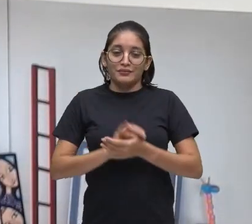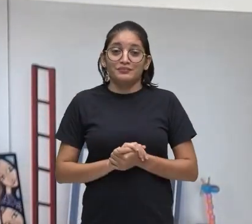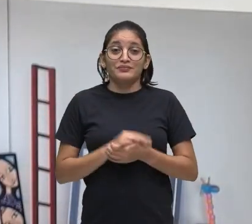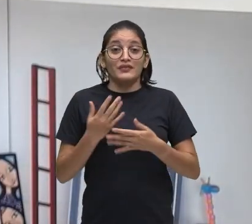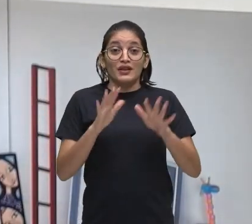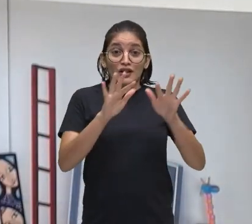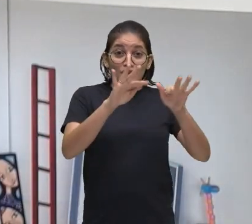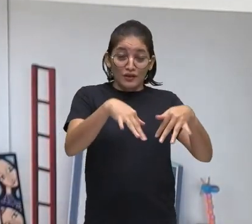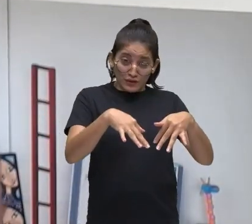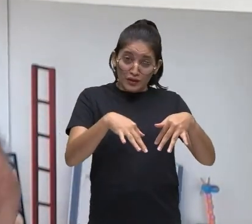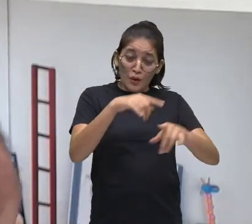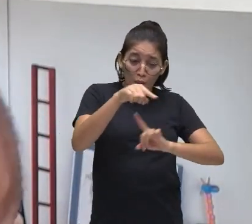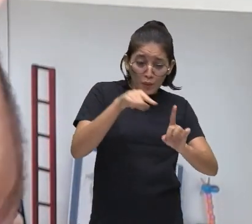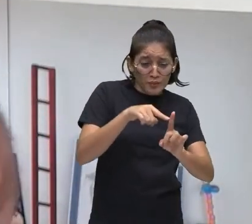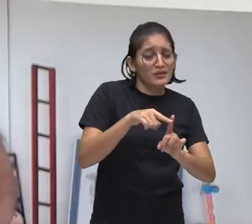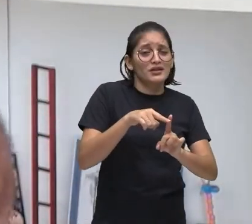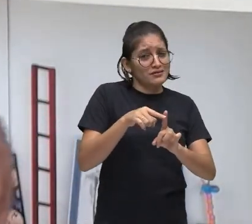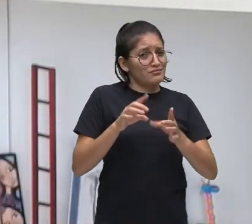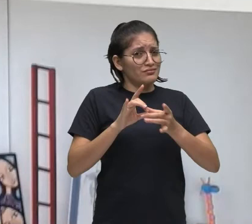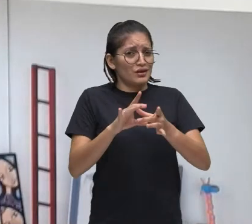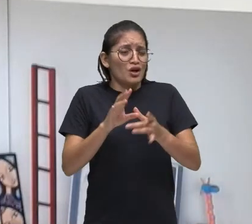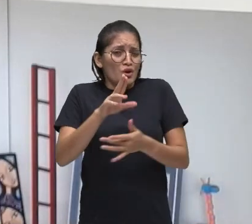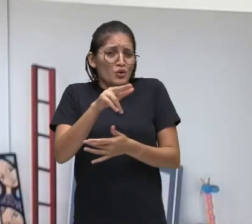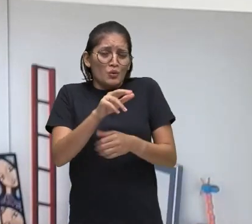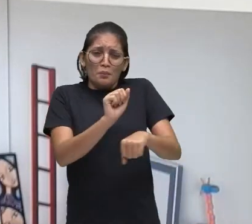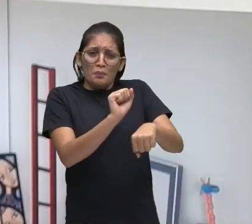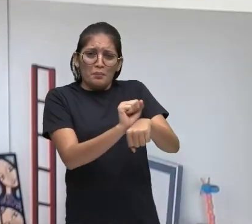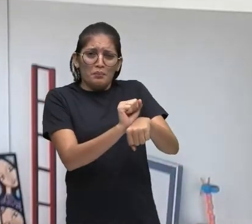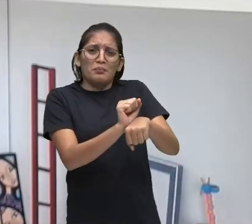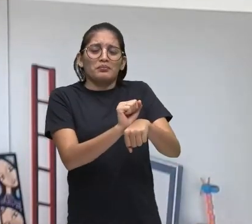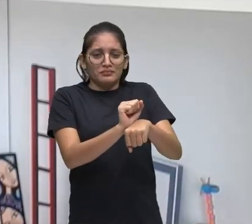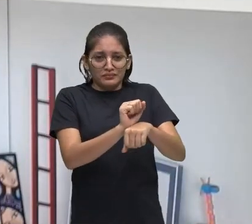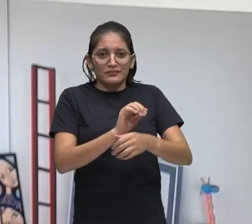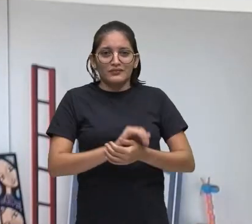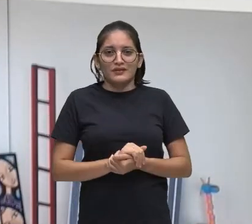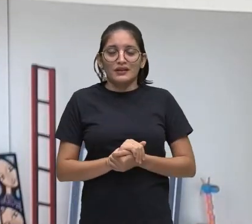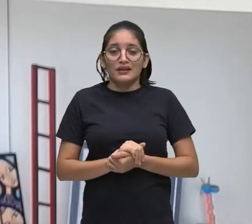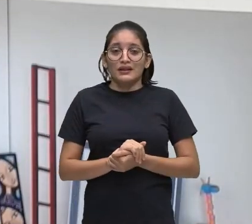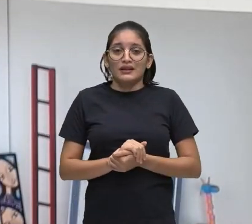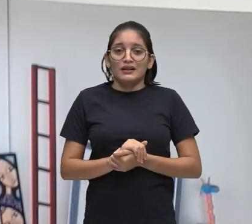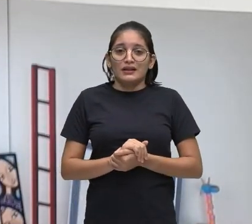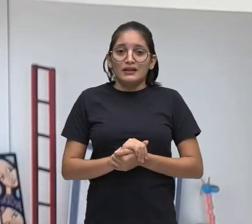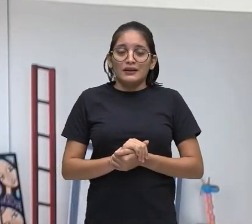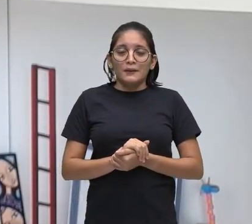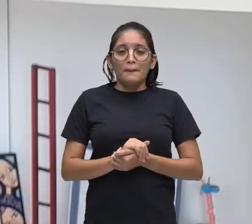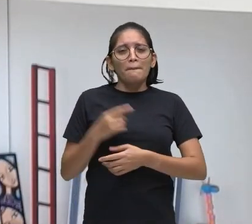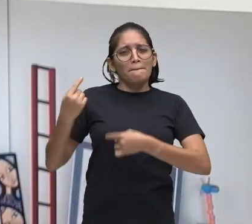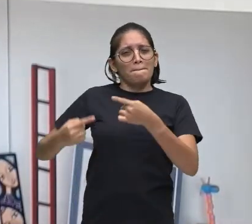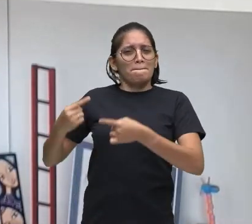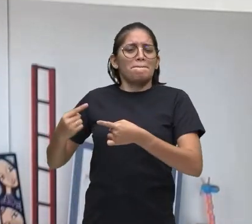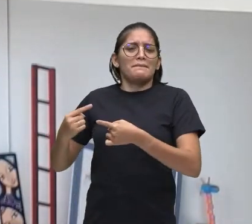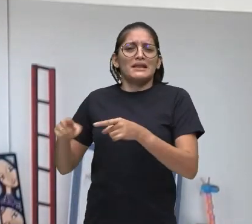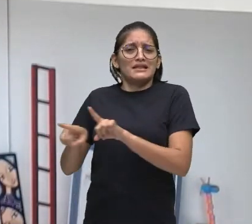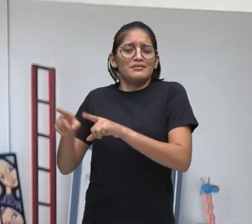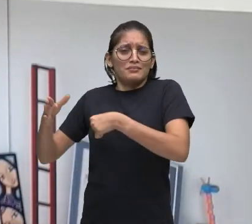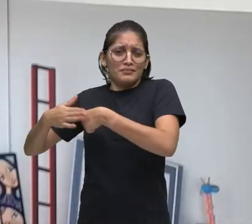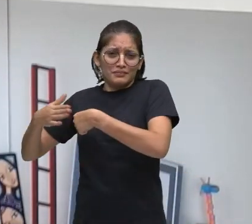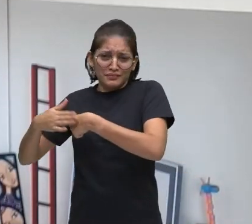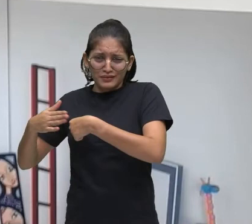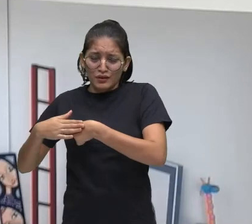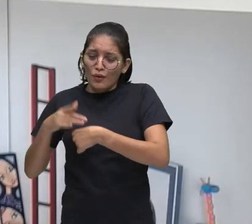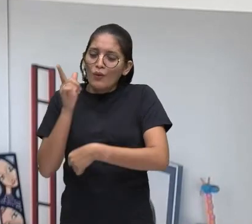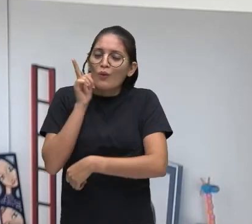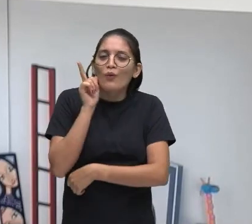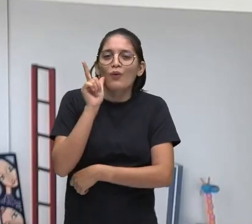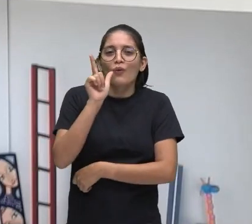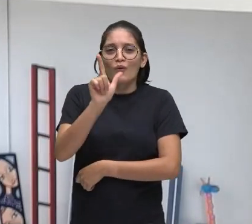legado é liberdade. Nunca com neutralidade. A política no educar. A autonomia para